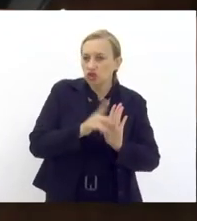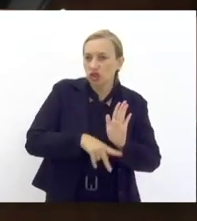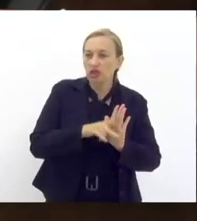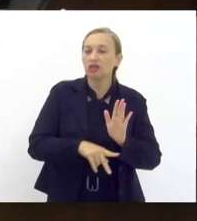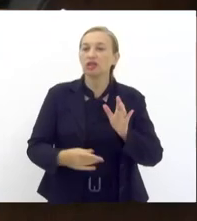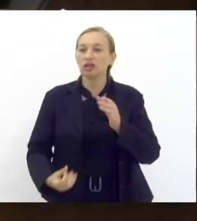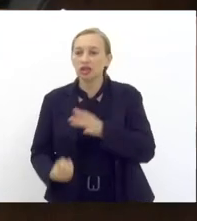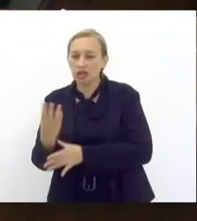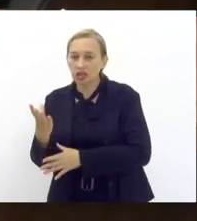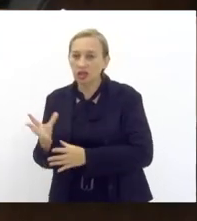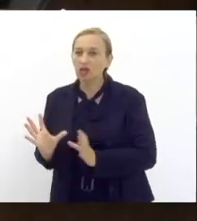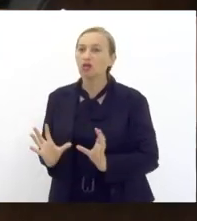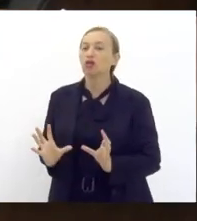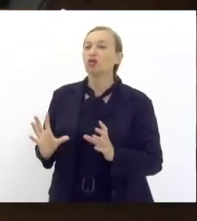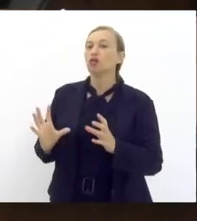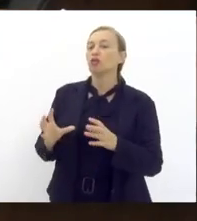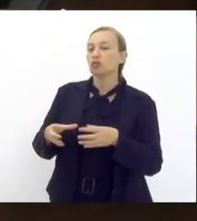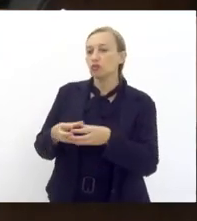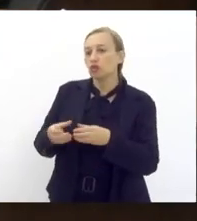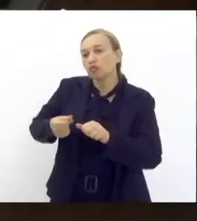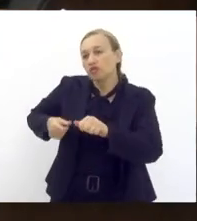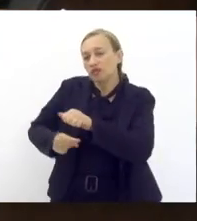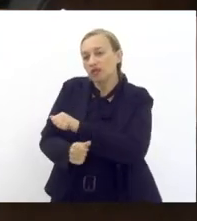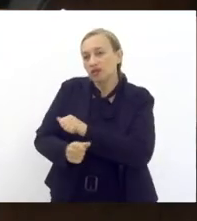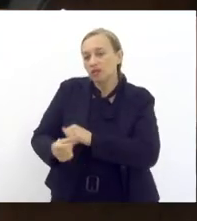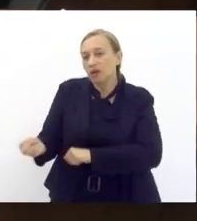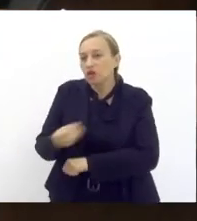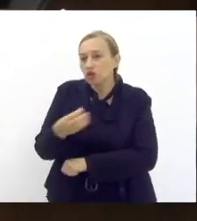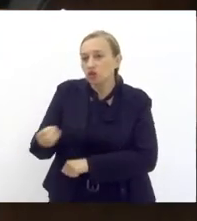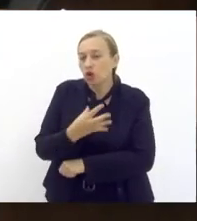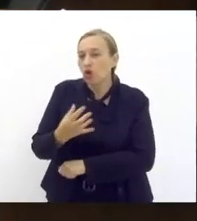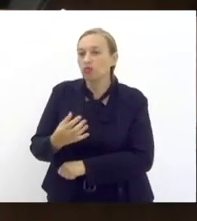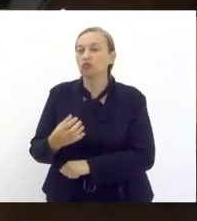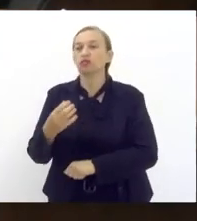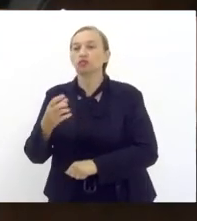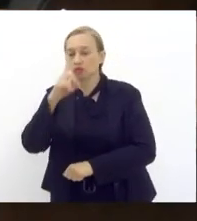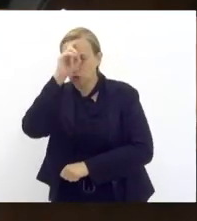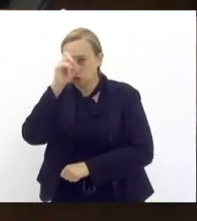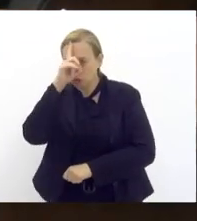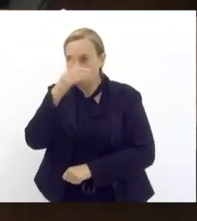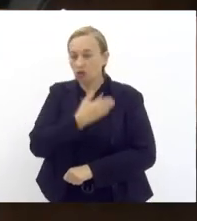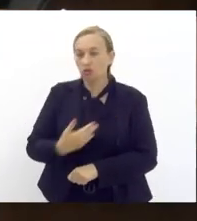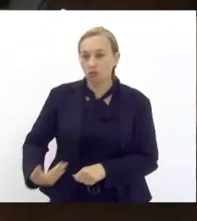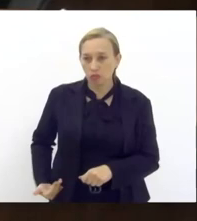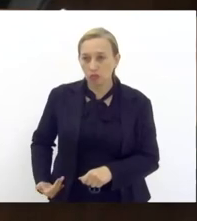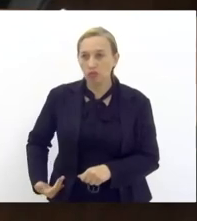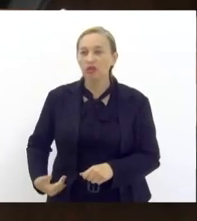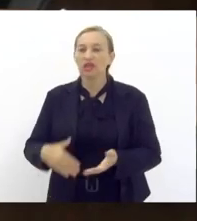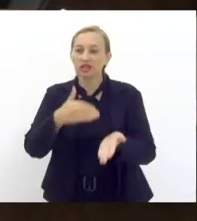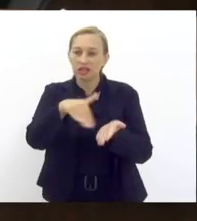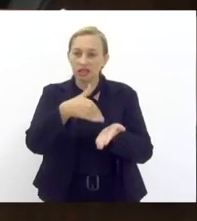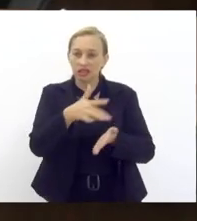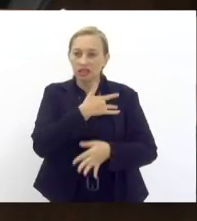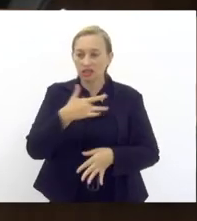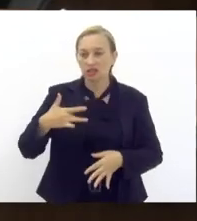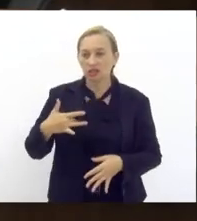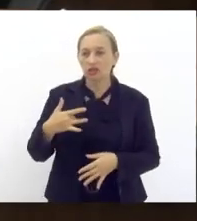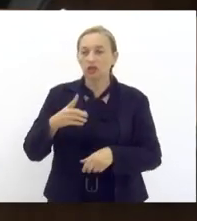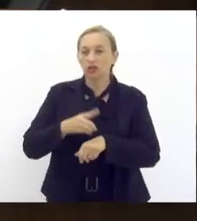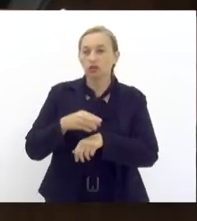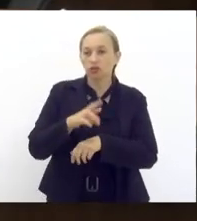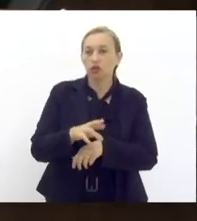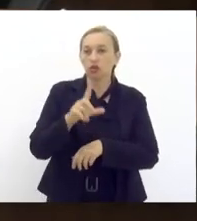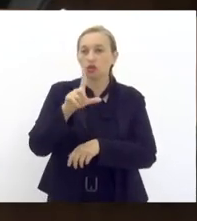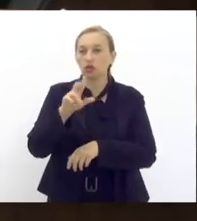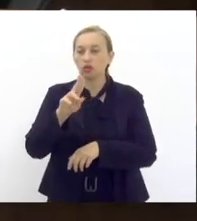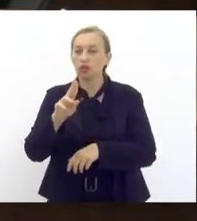programa de financiamento para novos hospitais públicos regionais financiados pela Secretaria de Estado de Saúde, que é um projeto do nosso secretário, Dr. Luizinho, também para